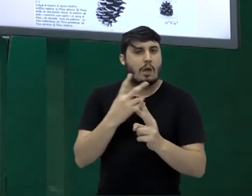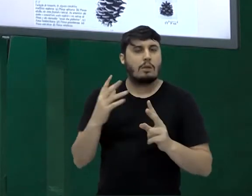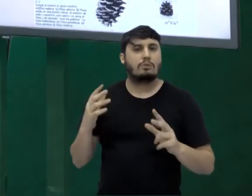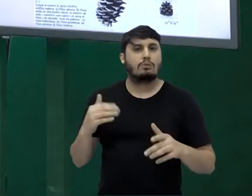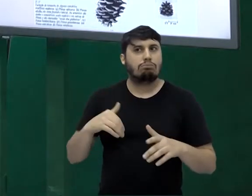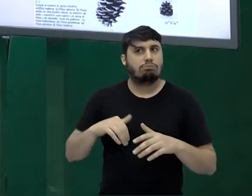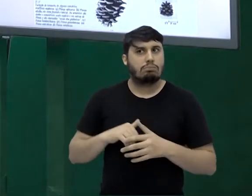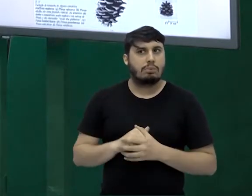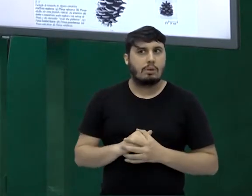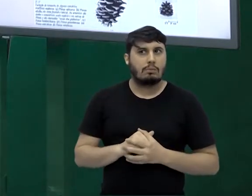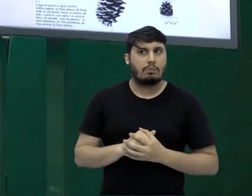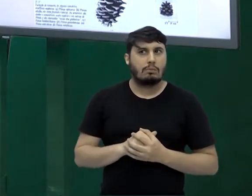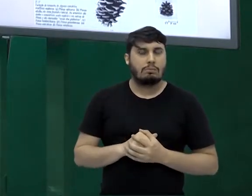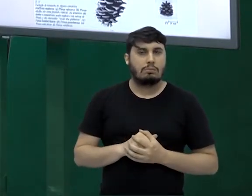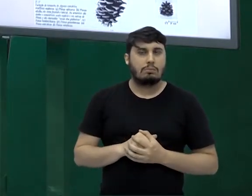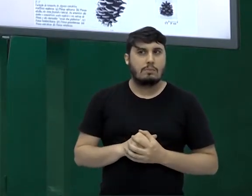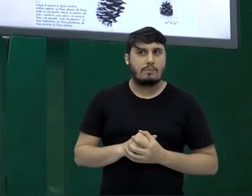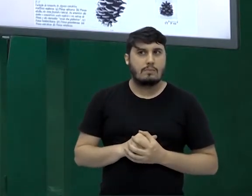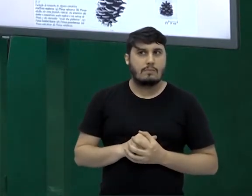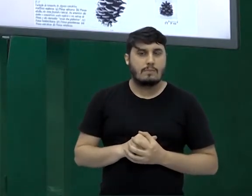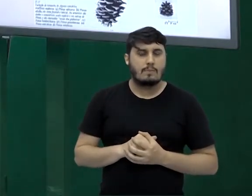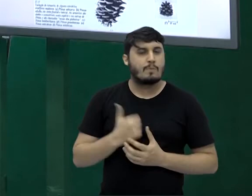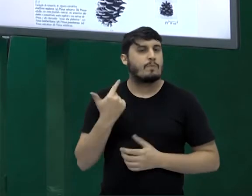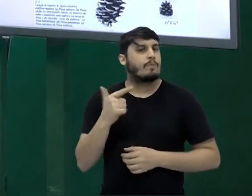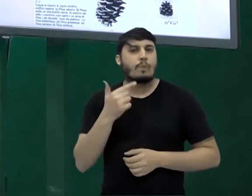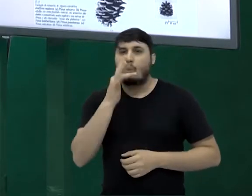tá? Ele vai encontrar, porque assim,